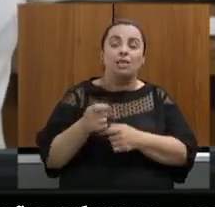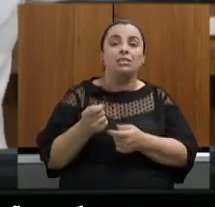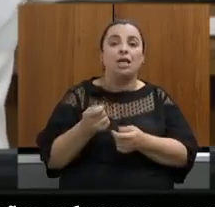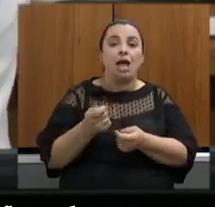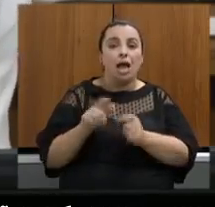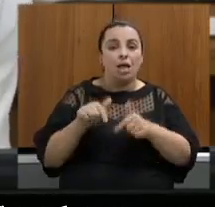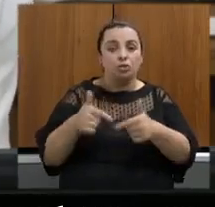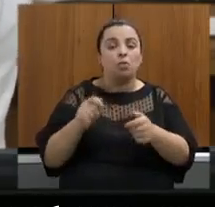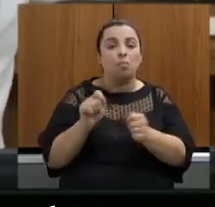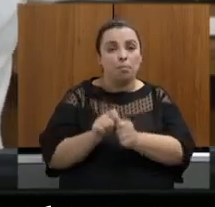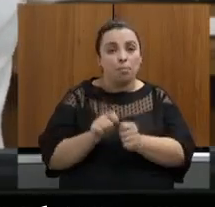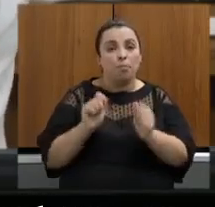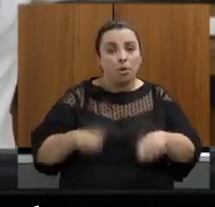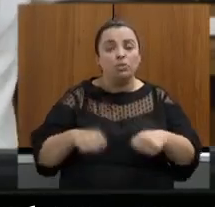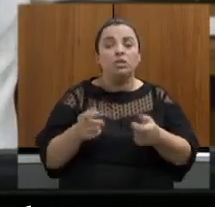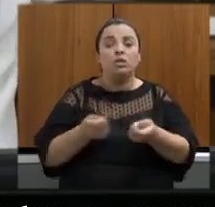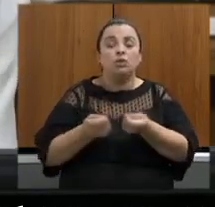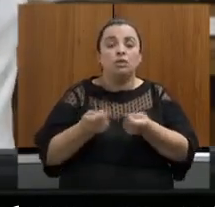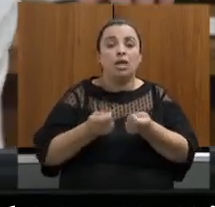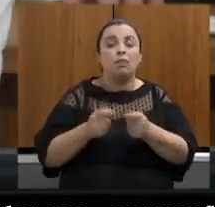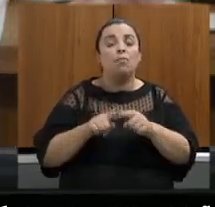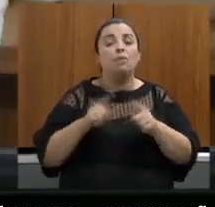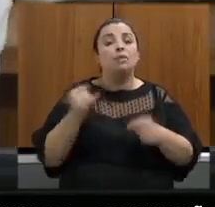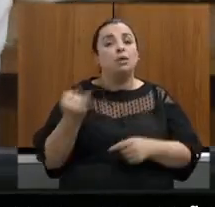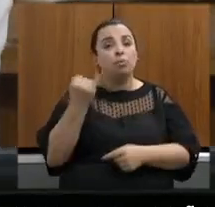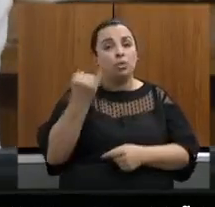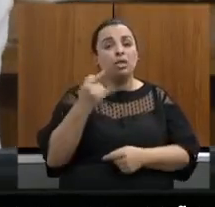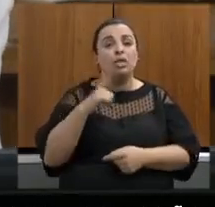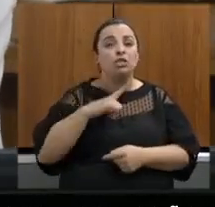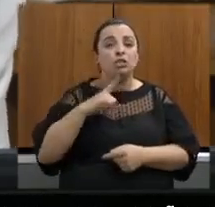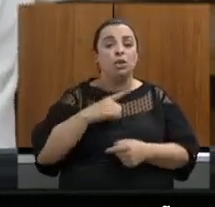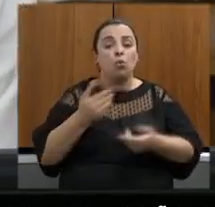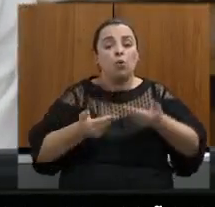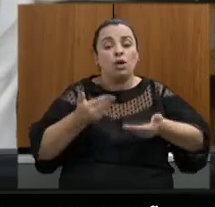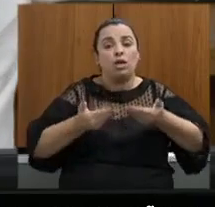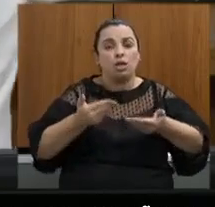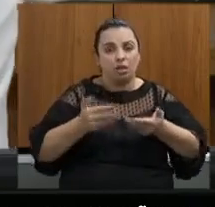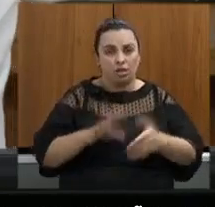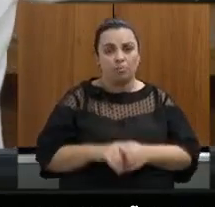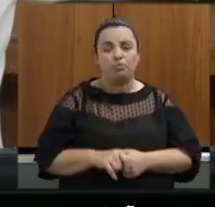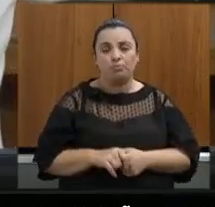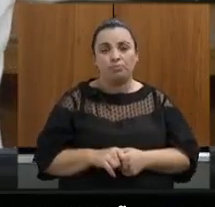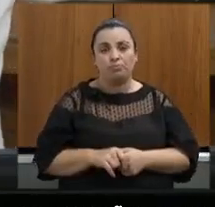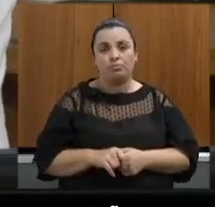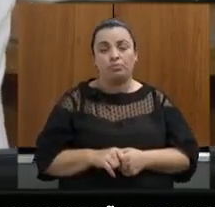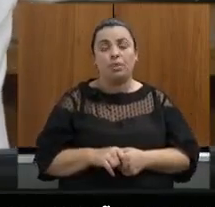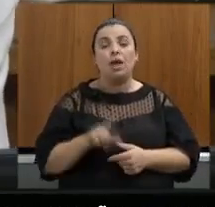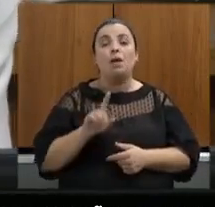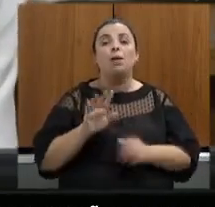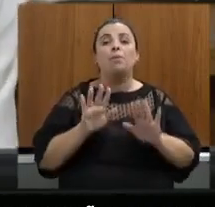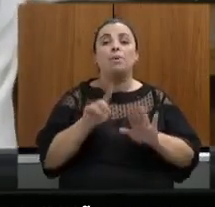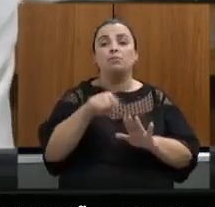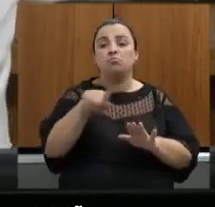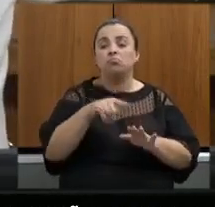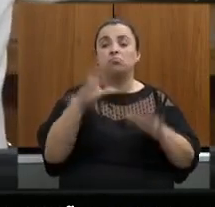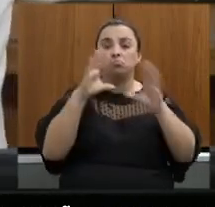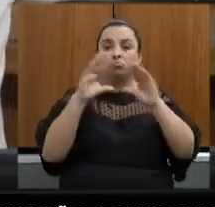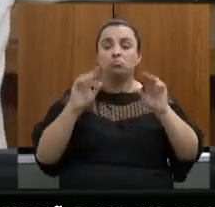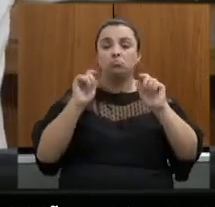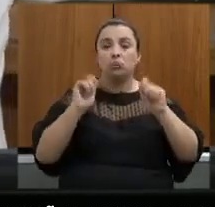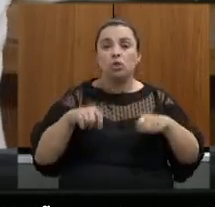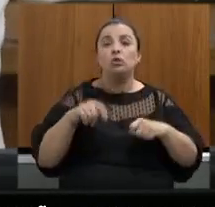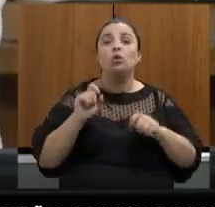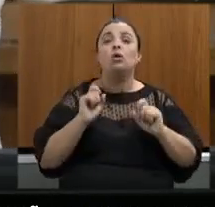conta Fast mais importante que a conta fecha agora eu queria tranquilizar os nossos servidores de que a habilitação